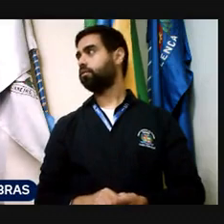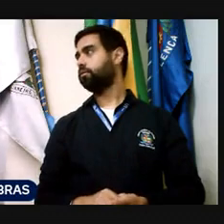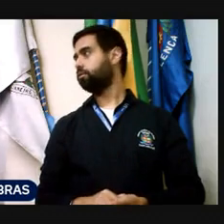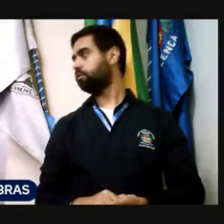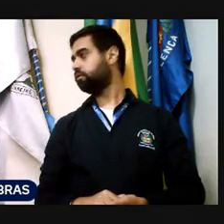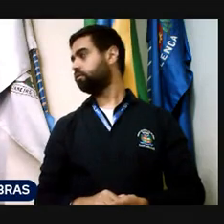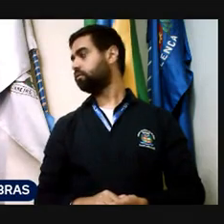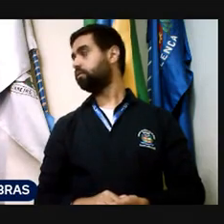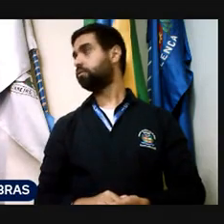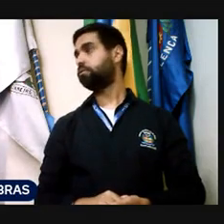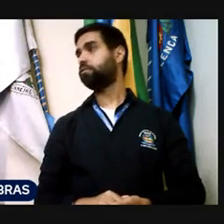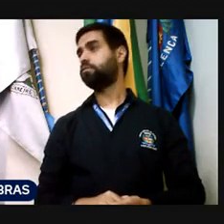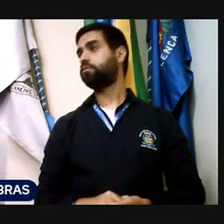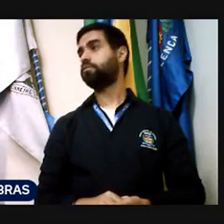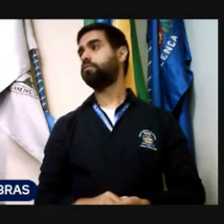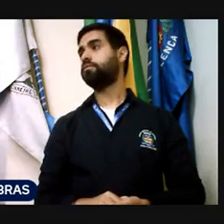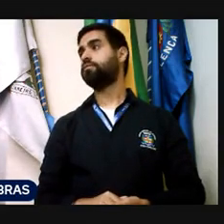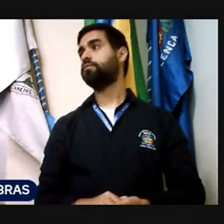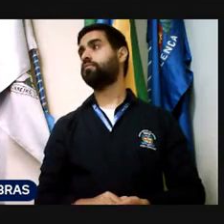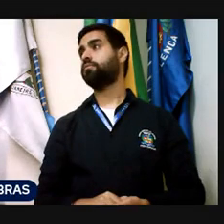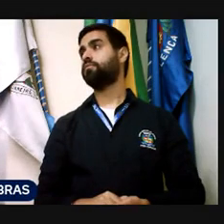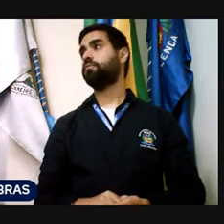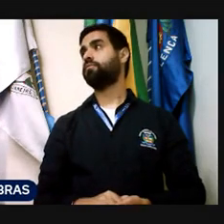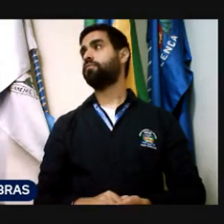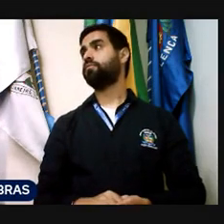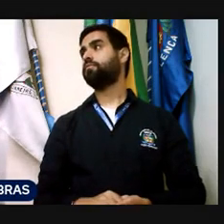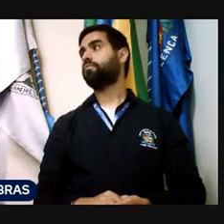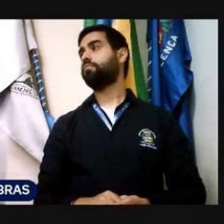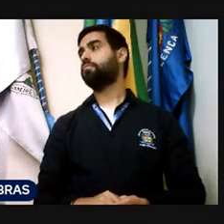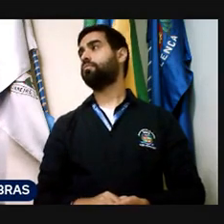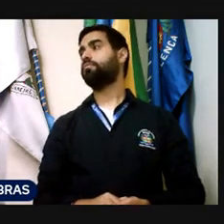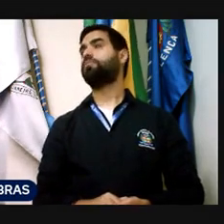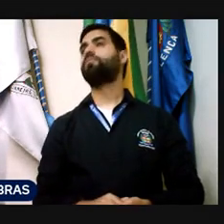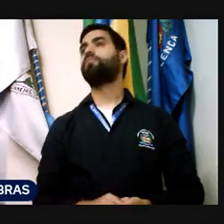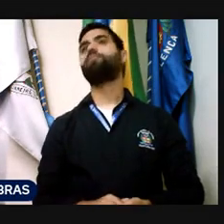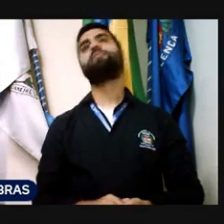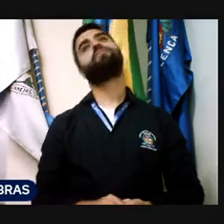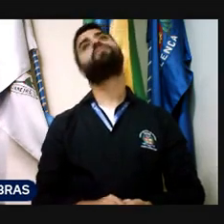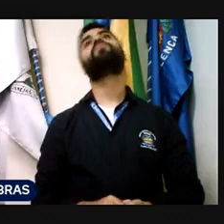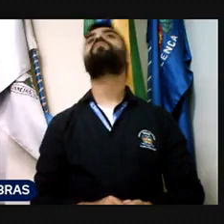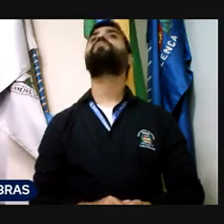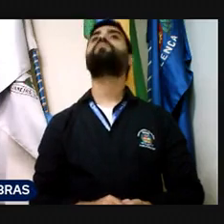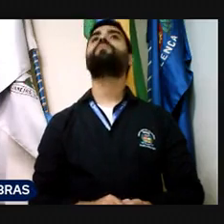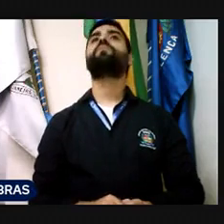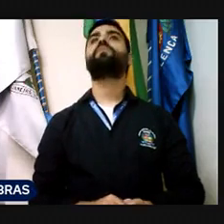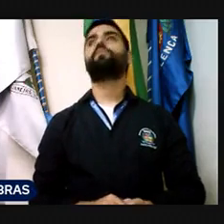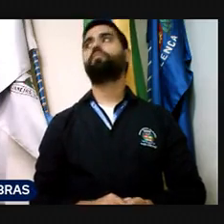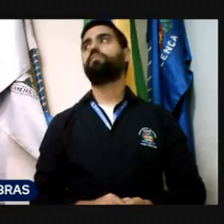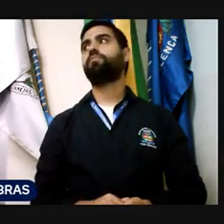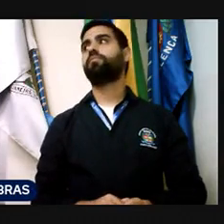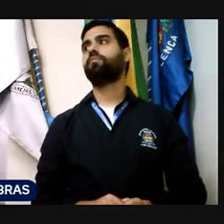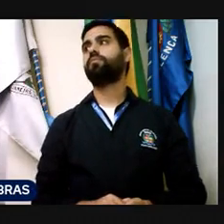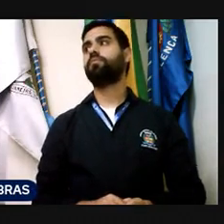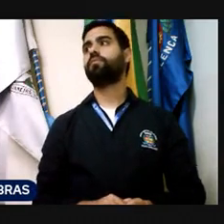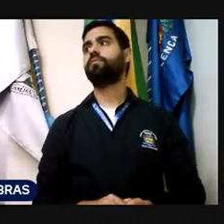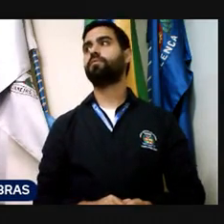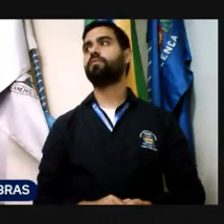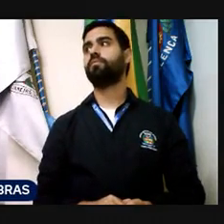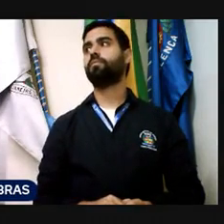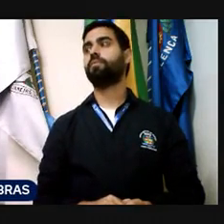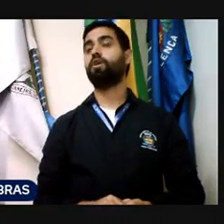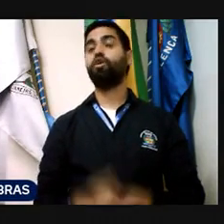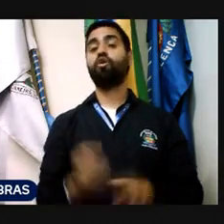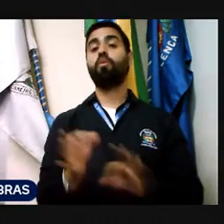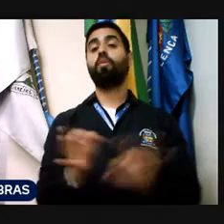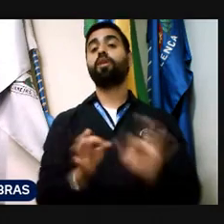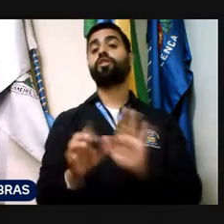Não, Projeto de Lei 53, que